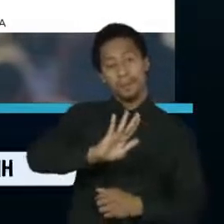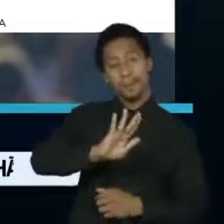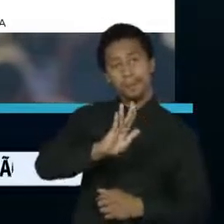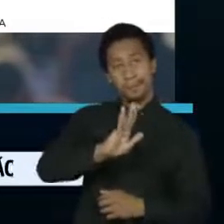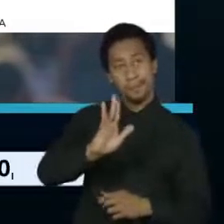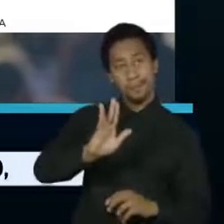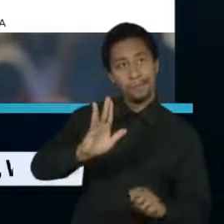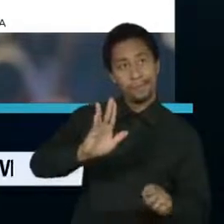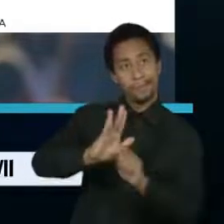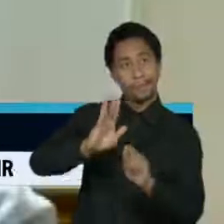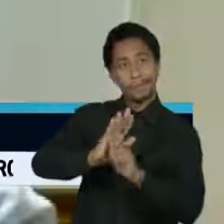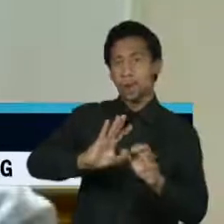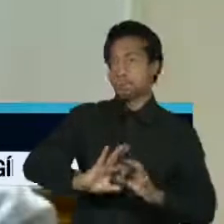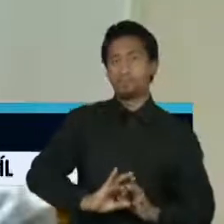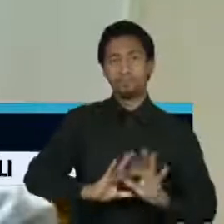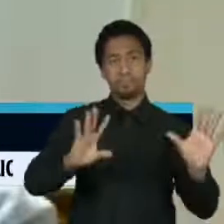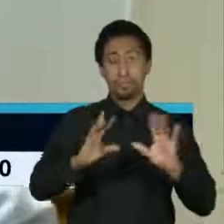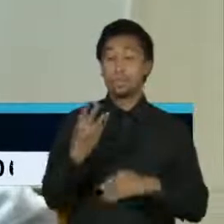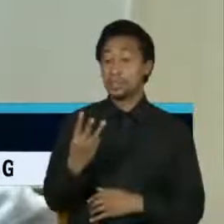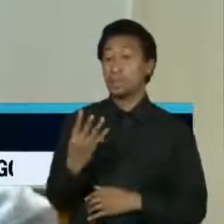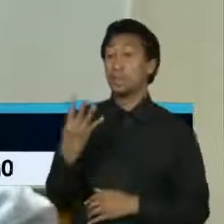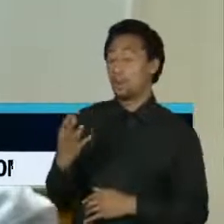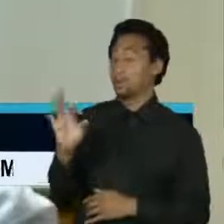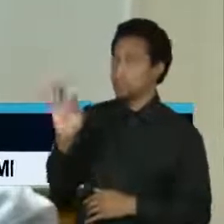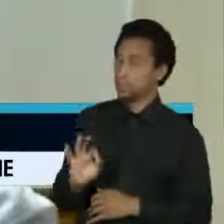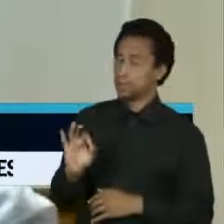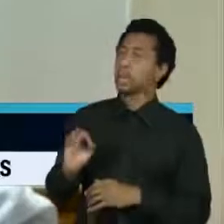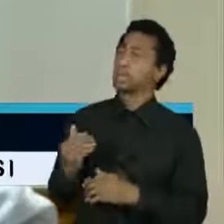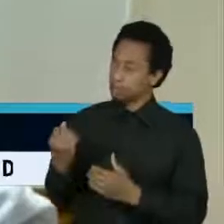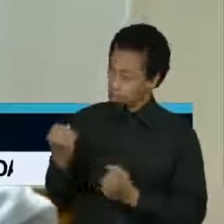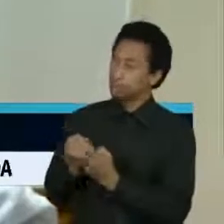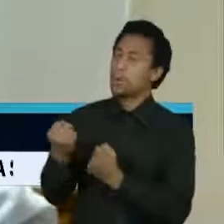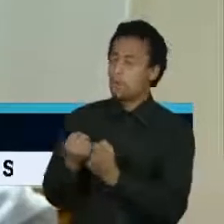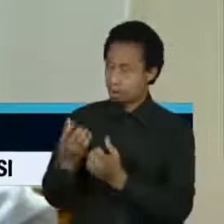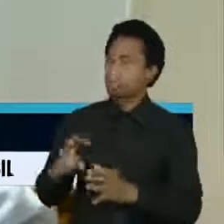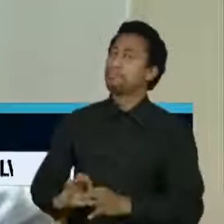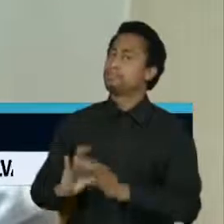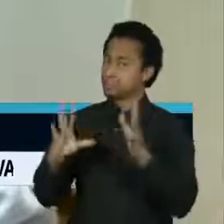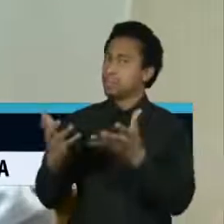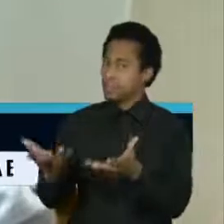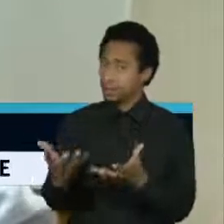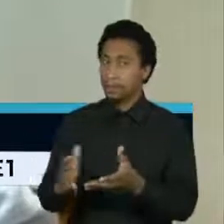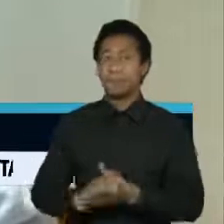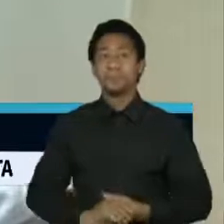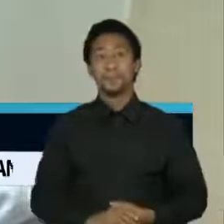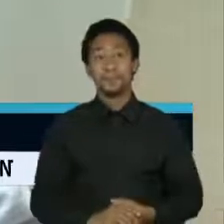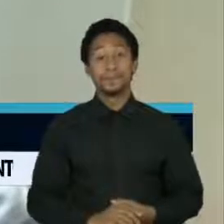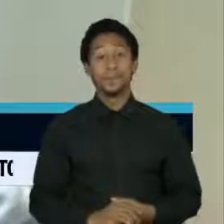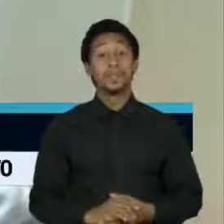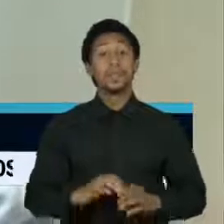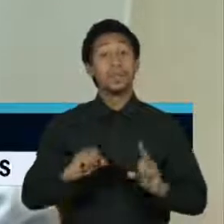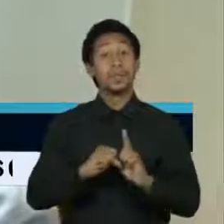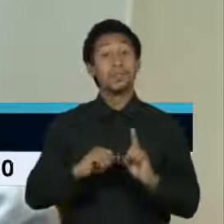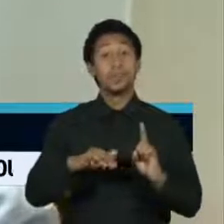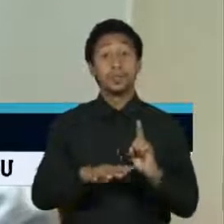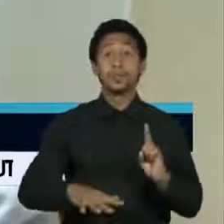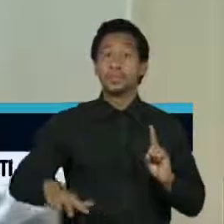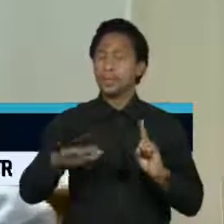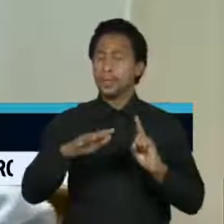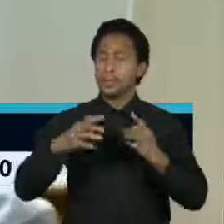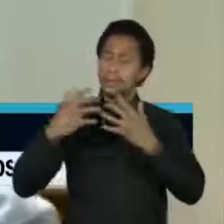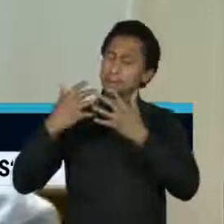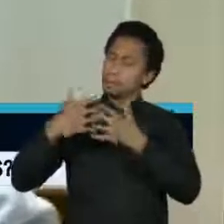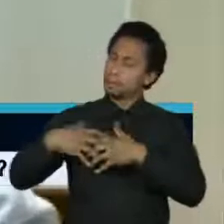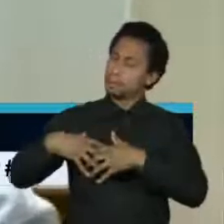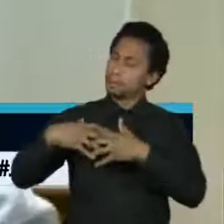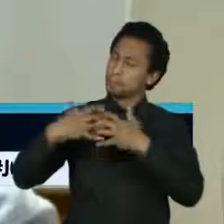por cento são favoráveis a uma mudança que de certa maneira reflete também uma reflexão que a sociedade brasileira como um todo